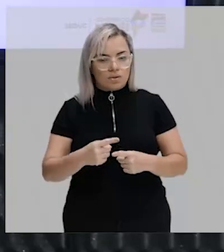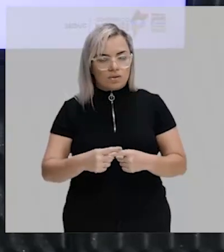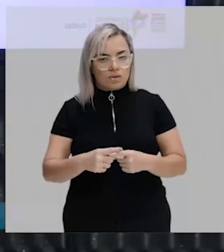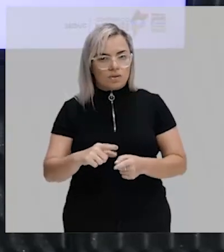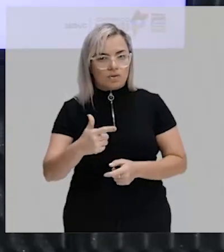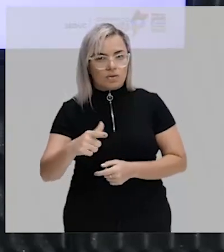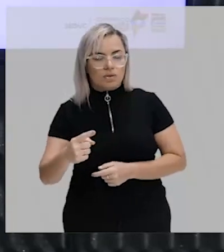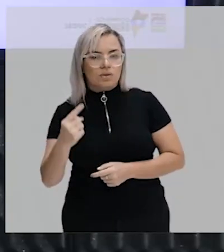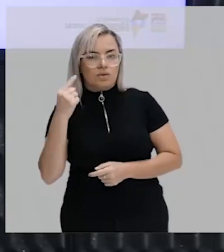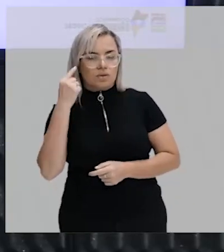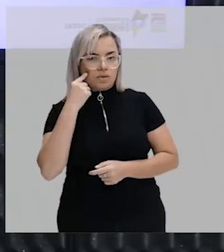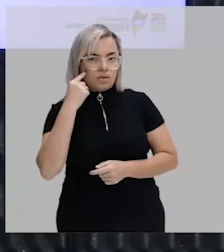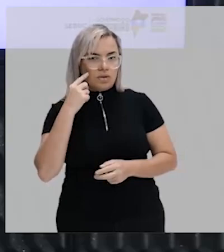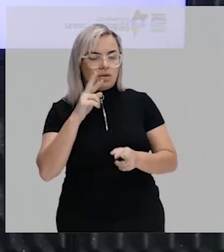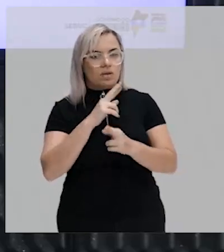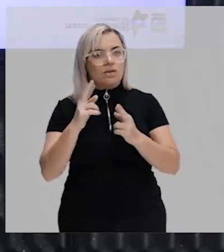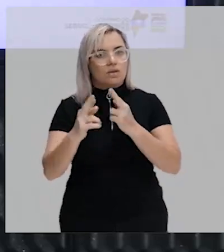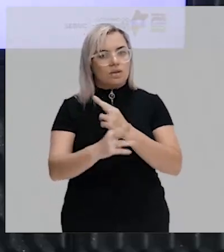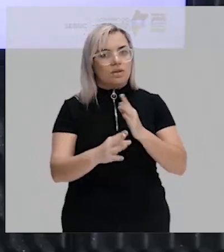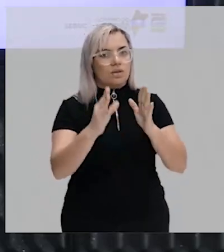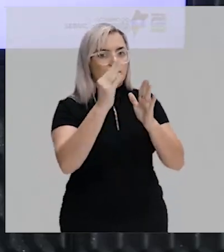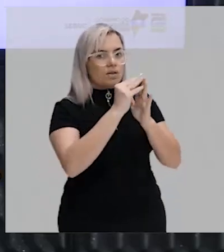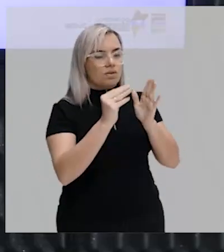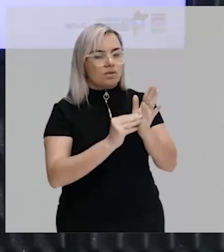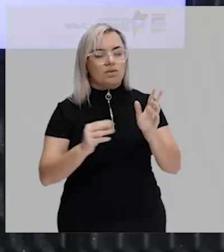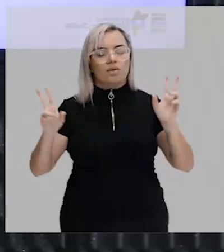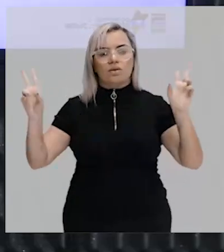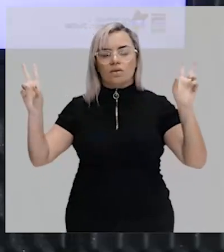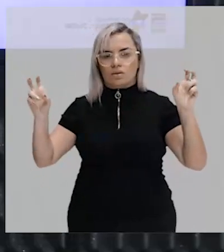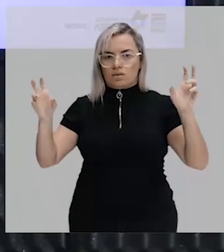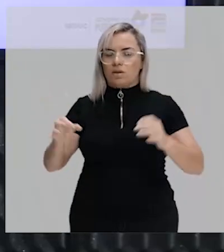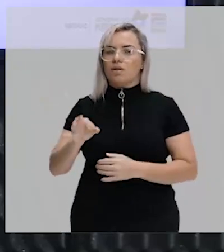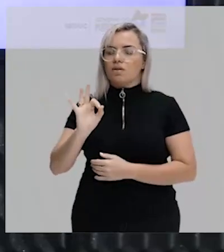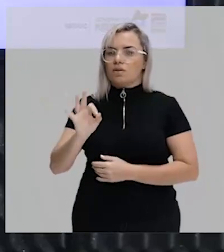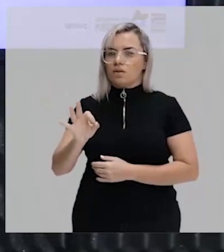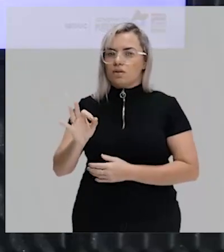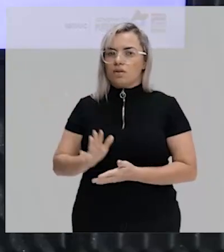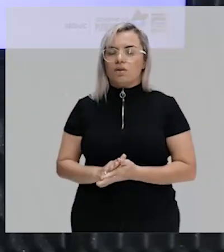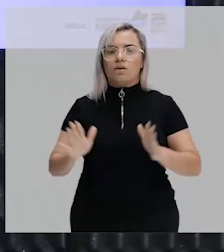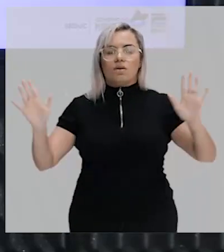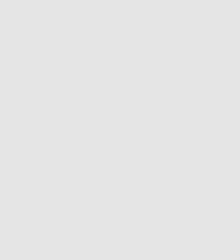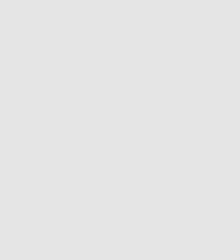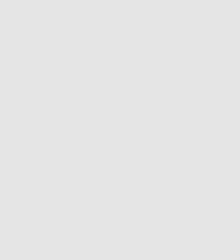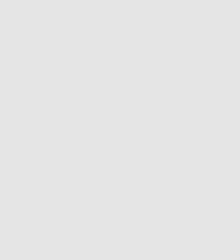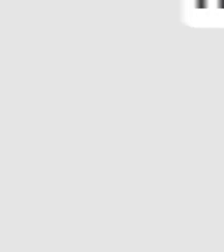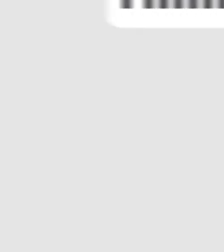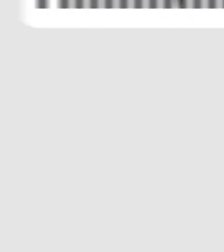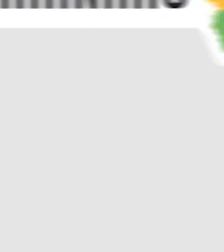dúvidas a respeito desse tema. Tá certo, galera? Por hoje a gente fica por aqui. Hasta luego.